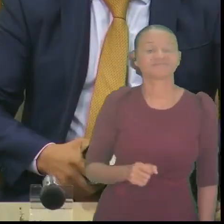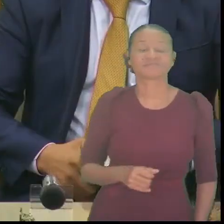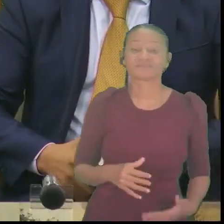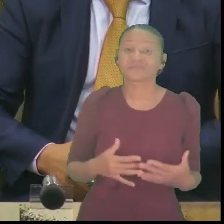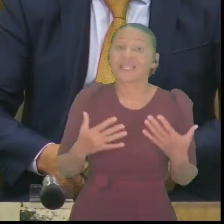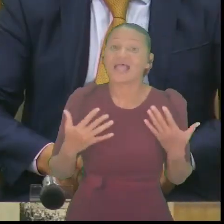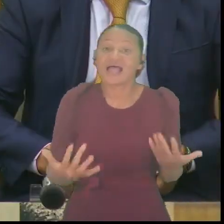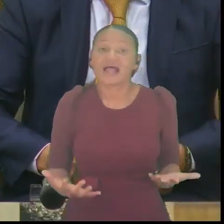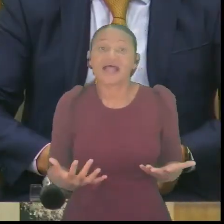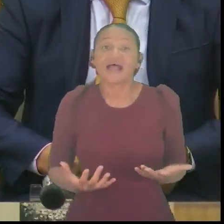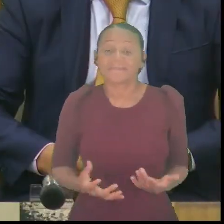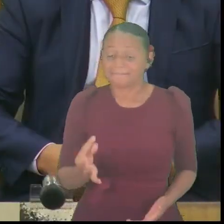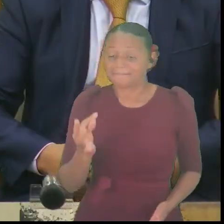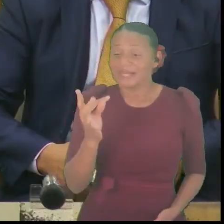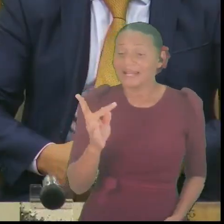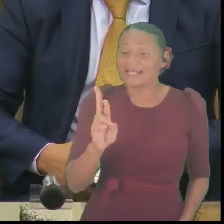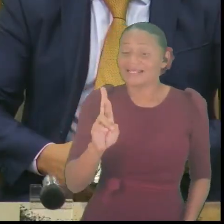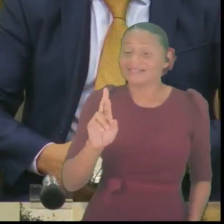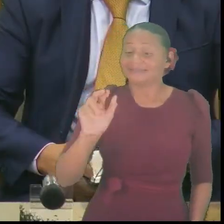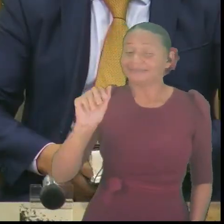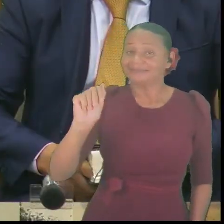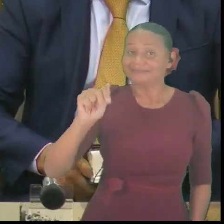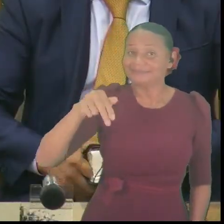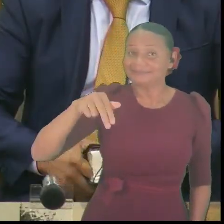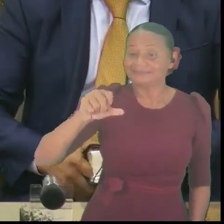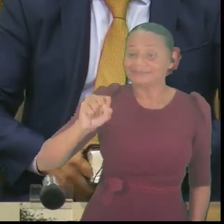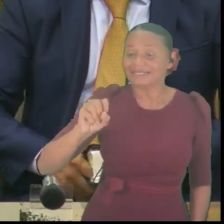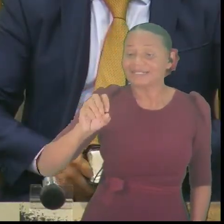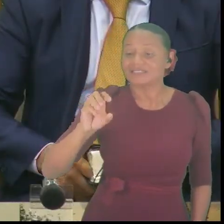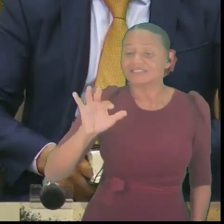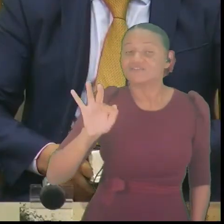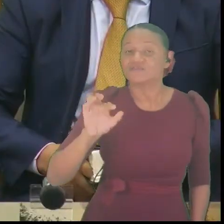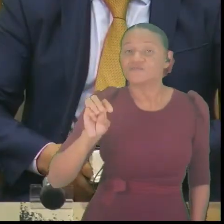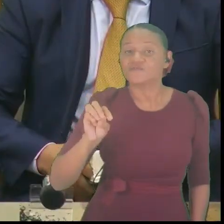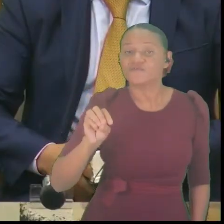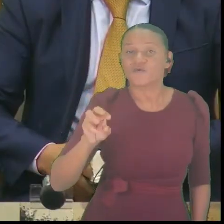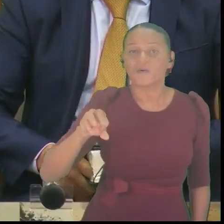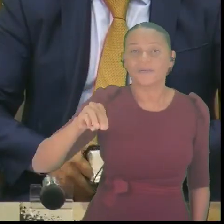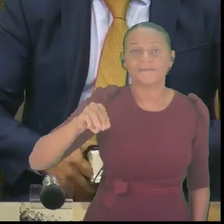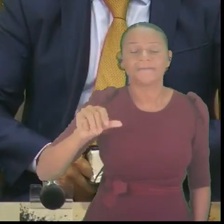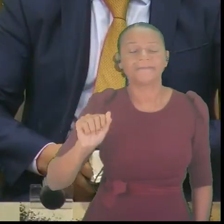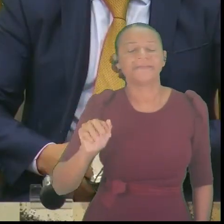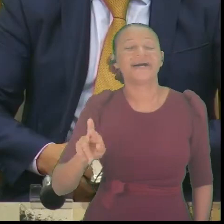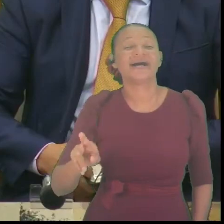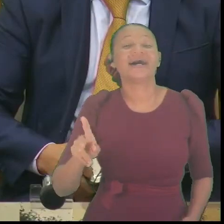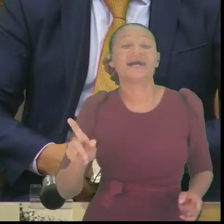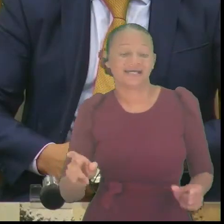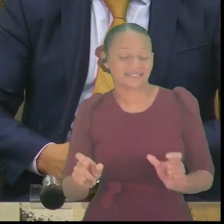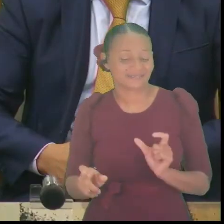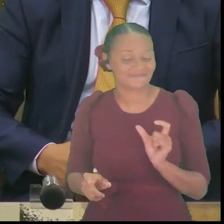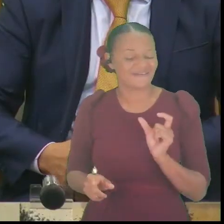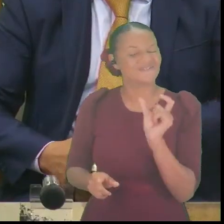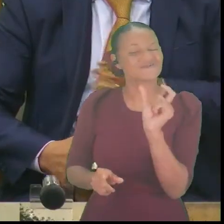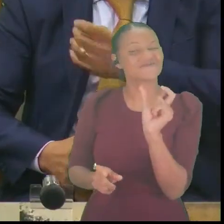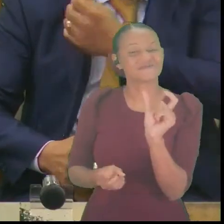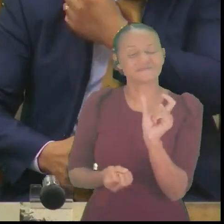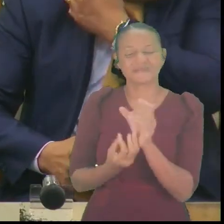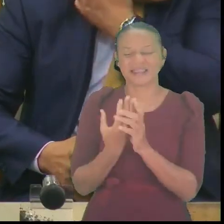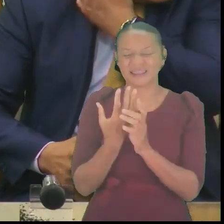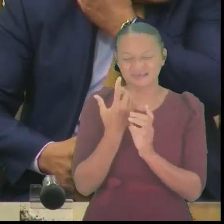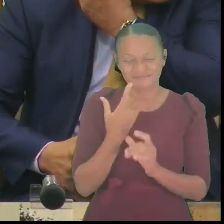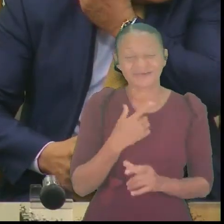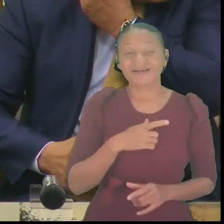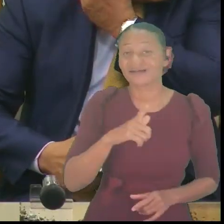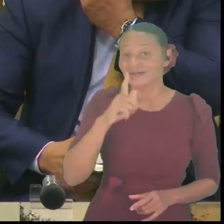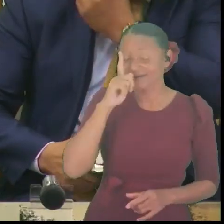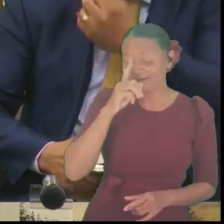A palavra transformar é a palavra metamorfô na língua grega. Da onde vem metamorfose? Pastor, é